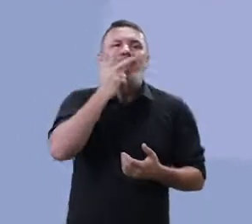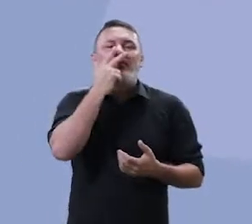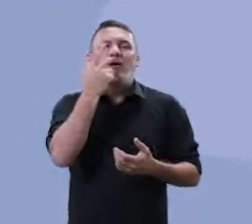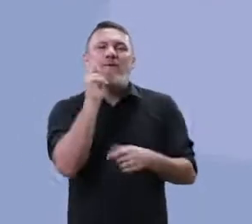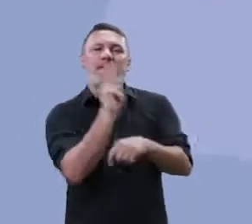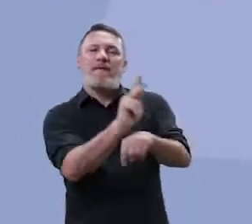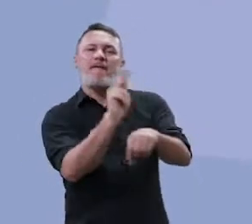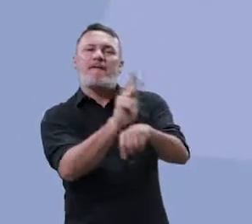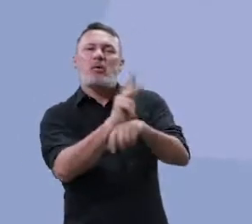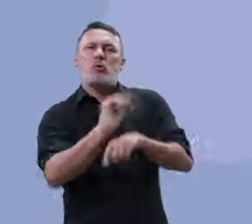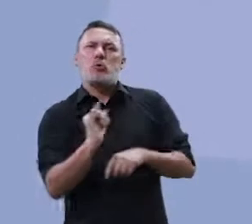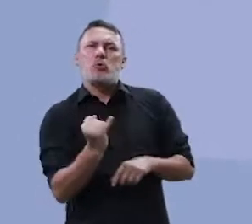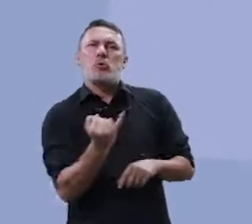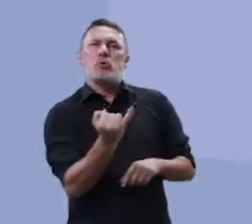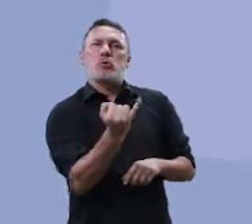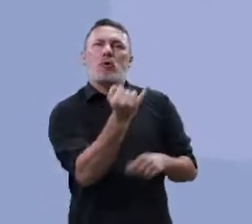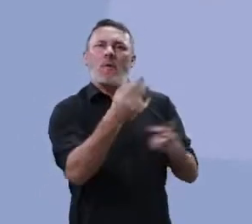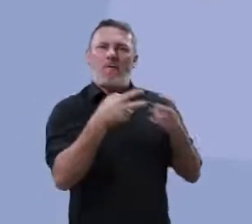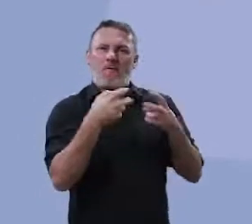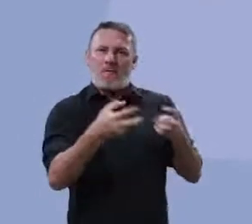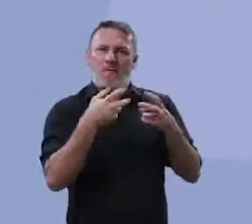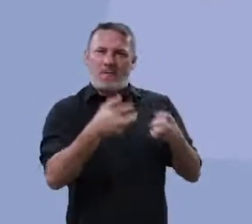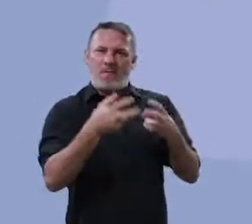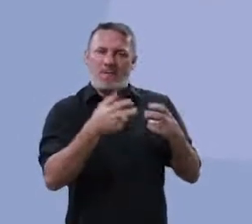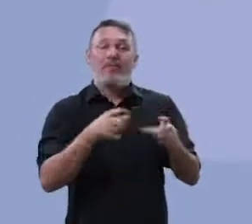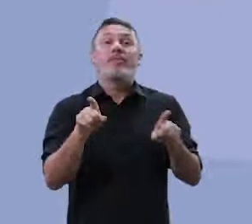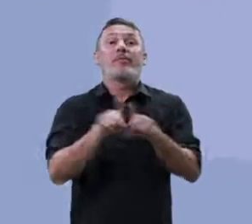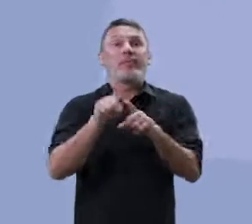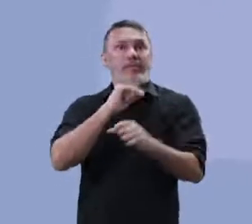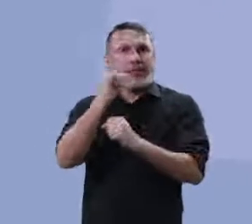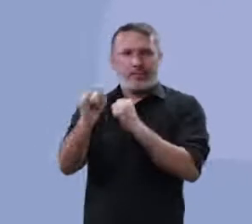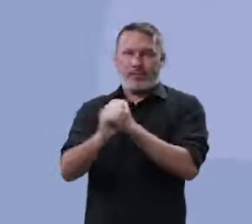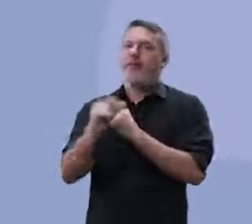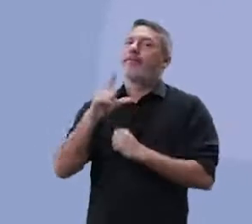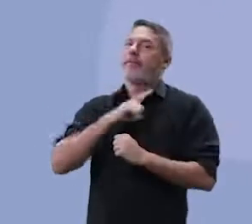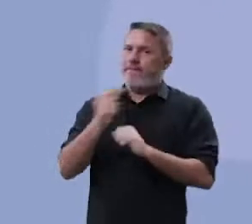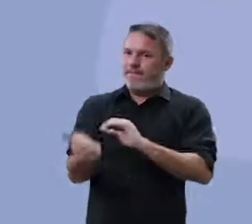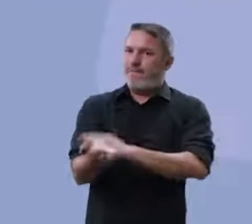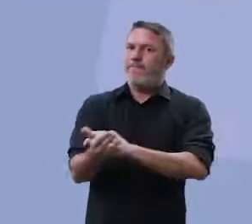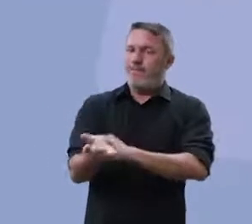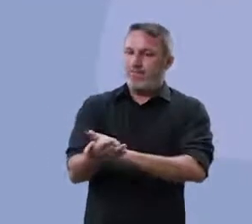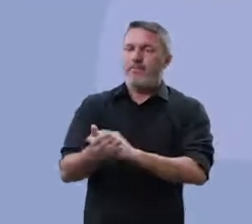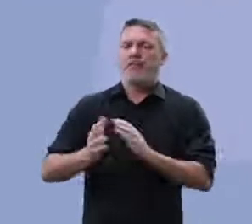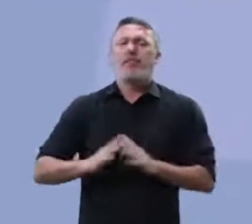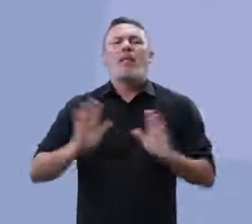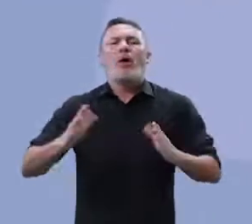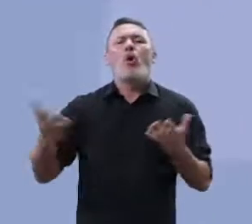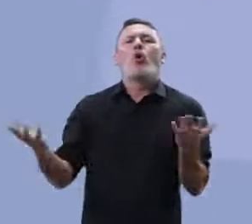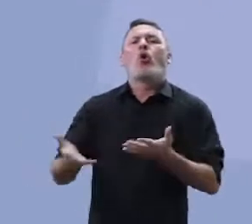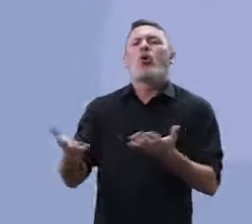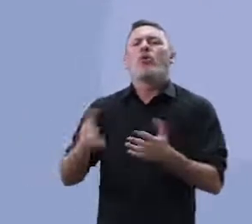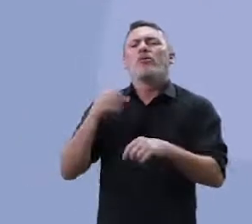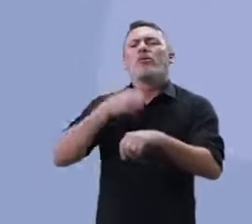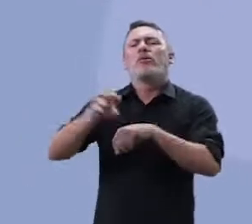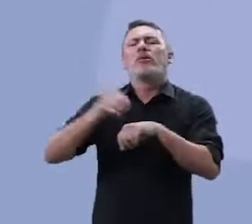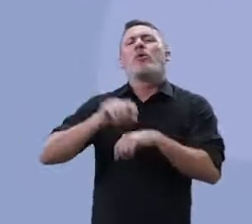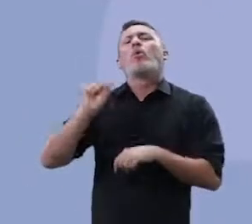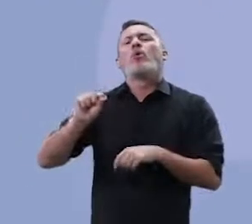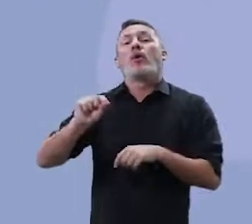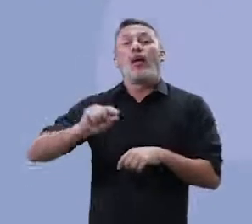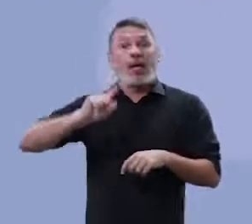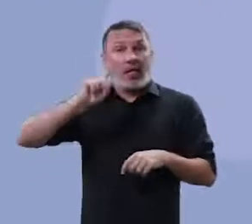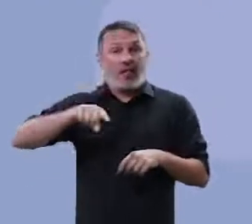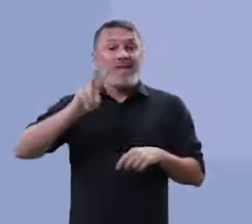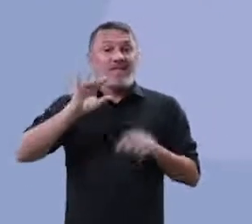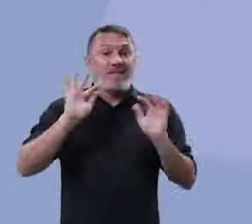idoso, às vezes com empréstimo com juro abusivo. Falando também dos golpes na internet. E hoje, professor, o que nós vamos